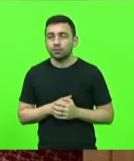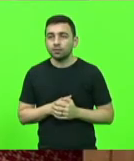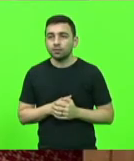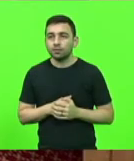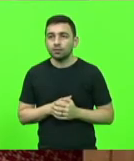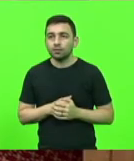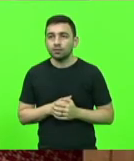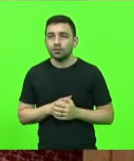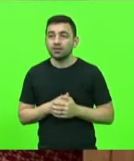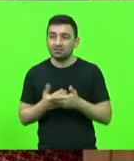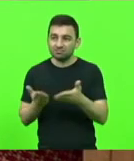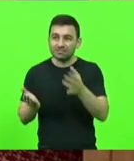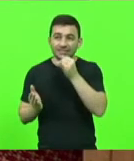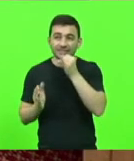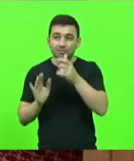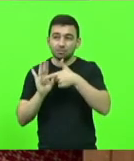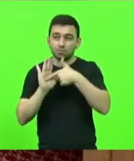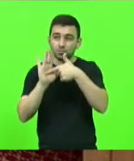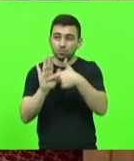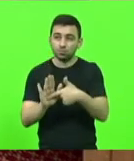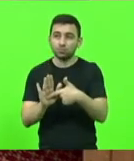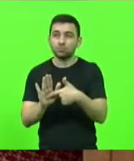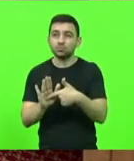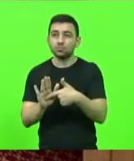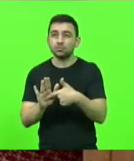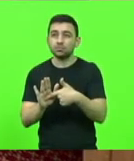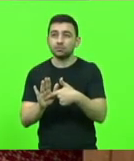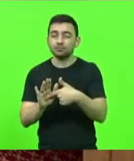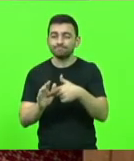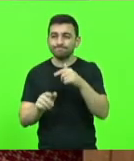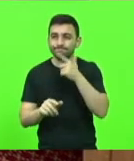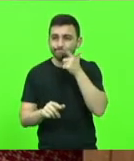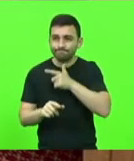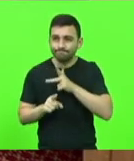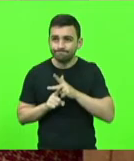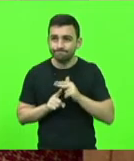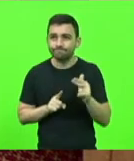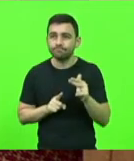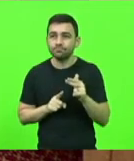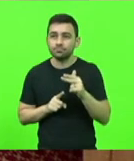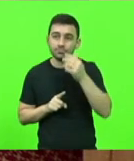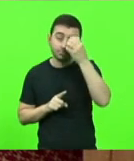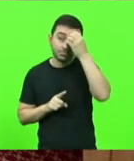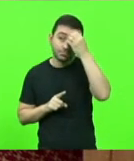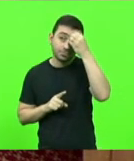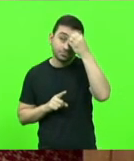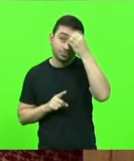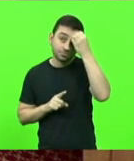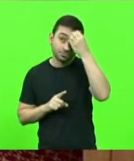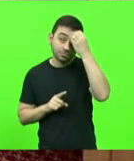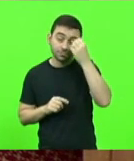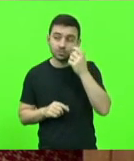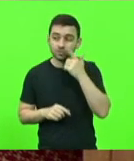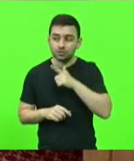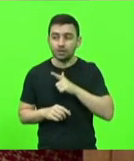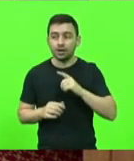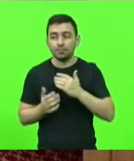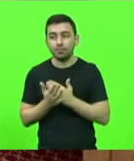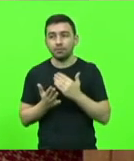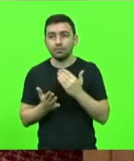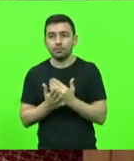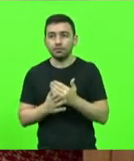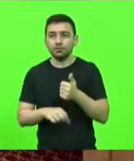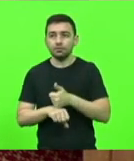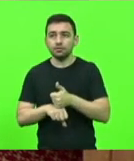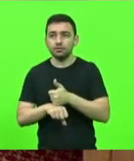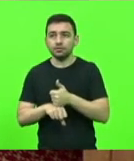e esse exemplo de vencer e não só venceu o profissionalismo a vencer